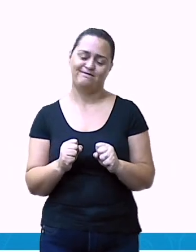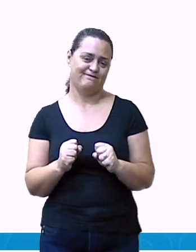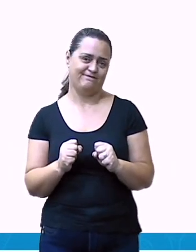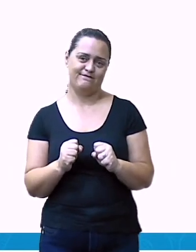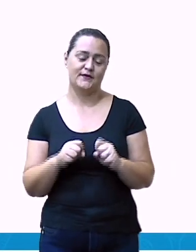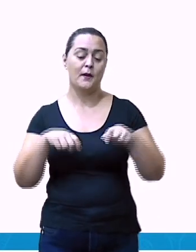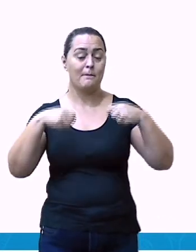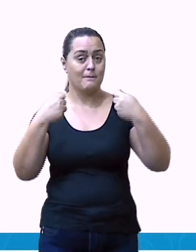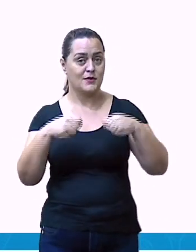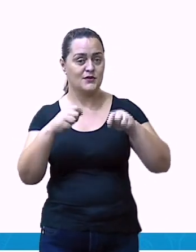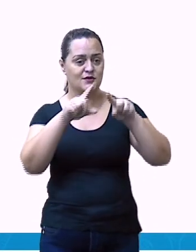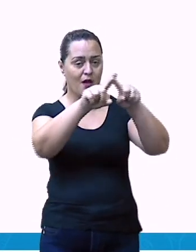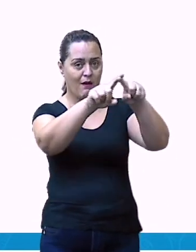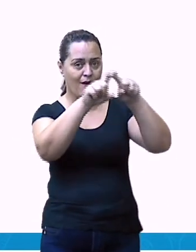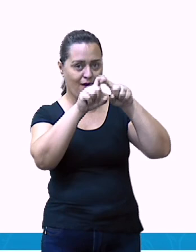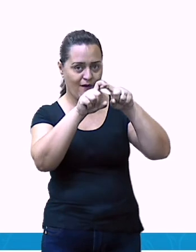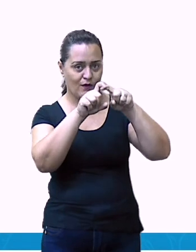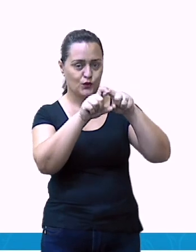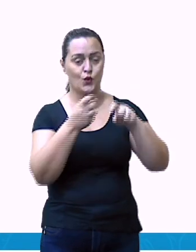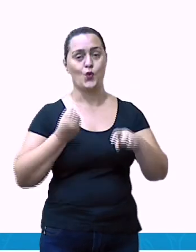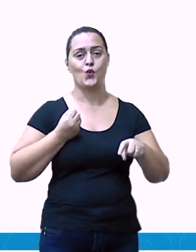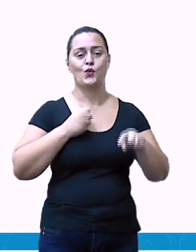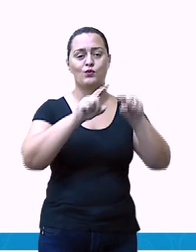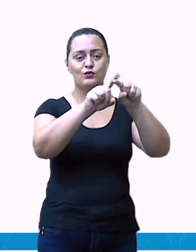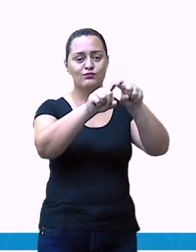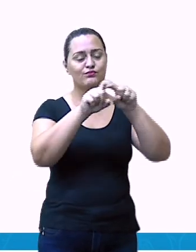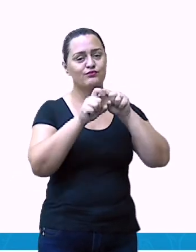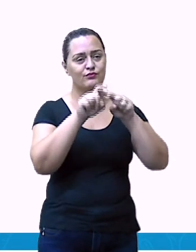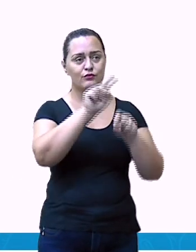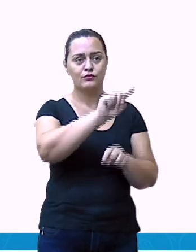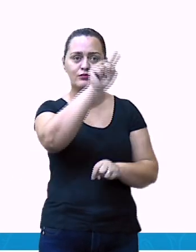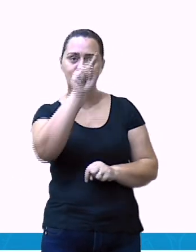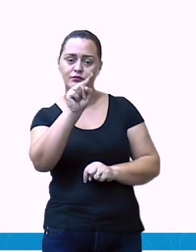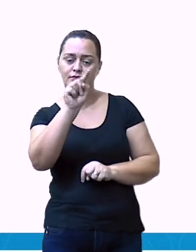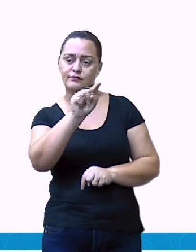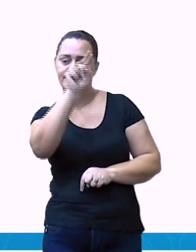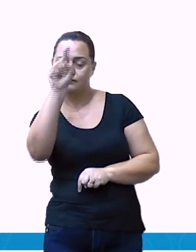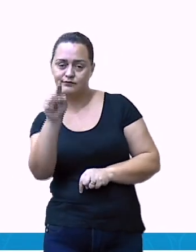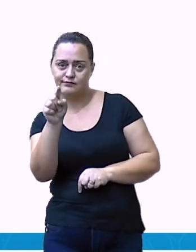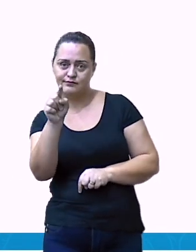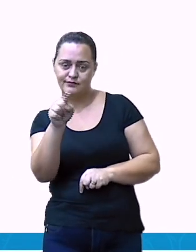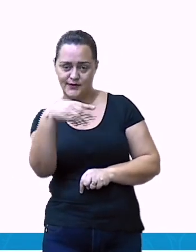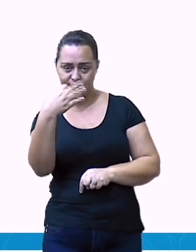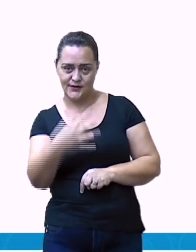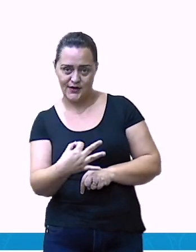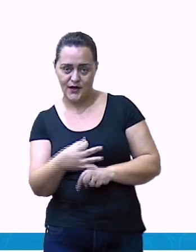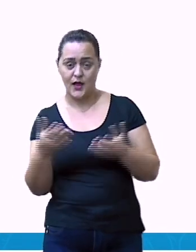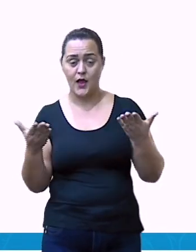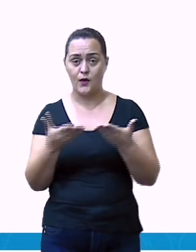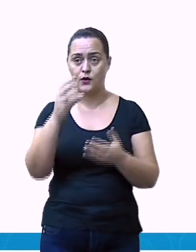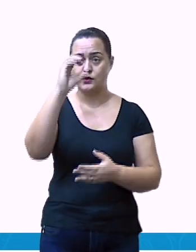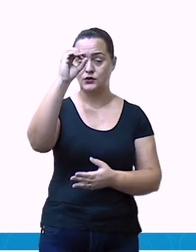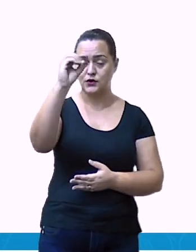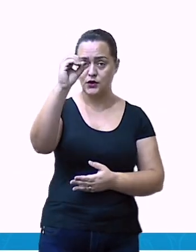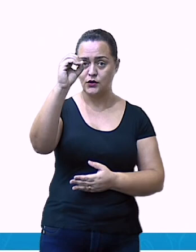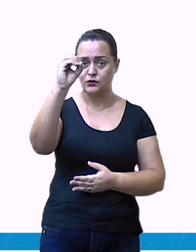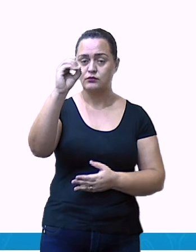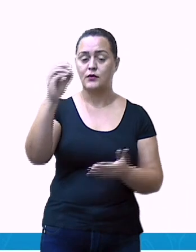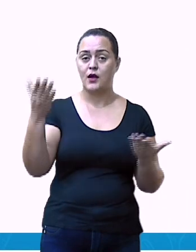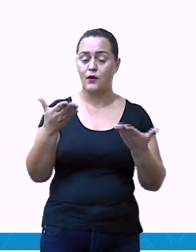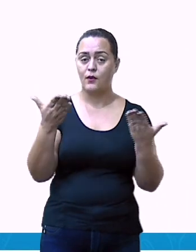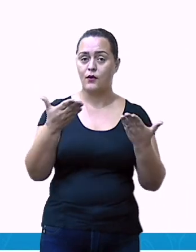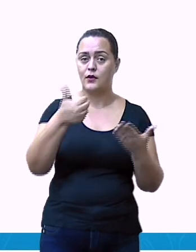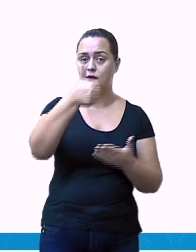para cá. Esse passou para cá, esse passou para cá. Certo? 10 tira